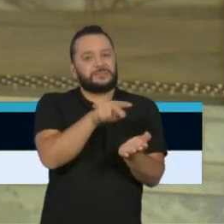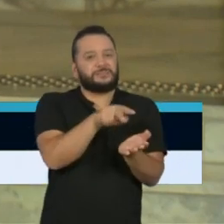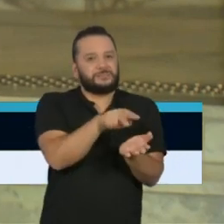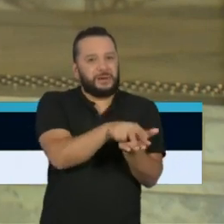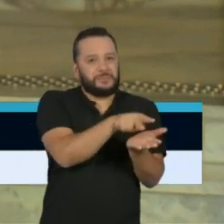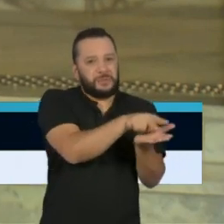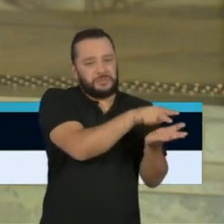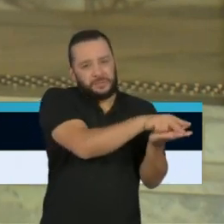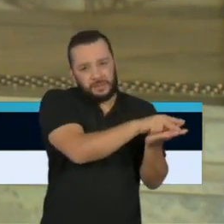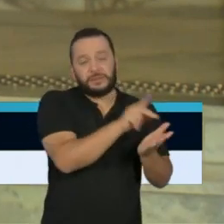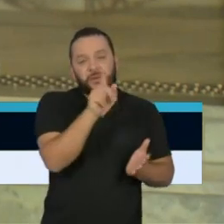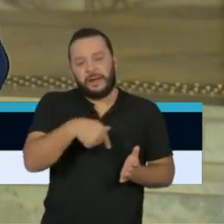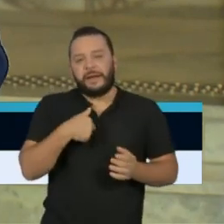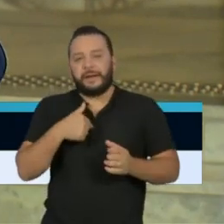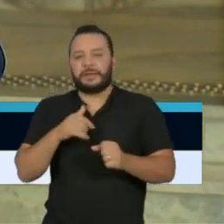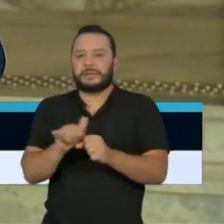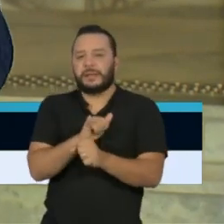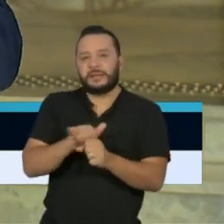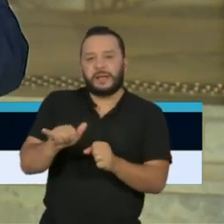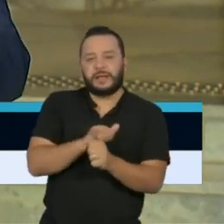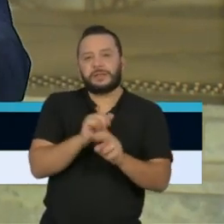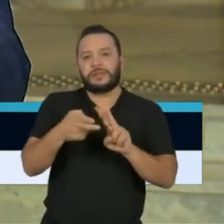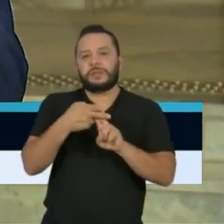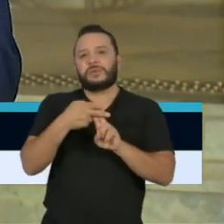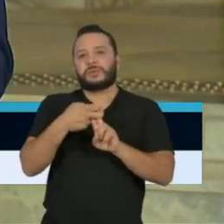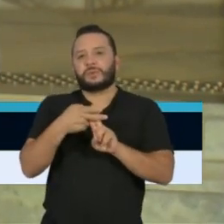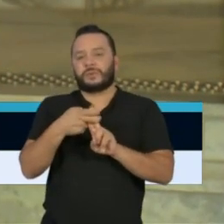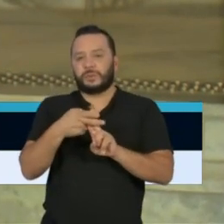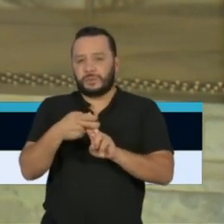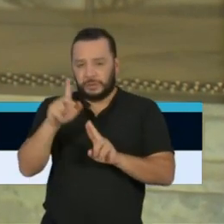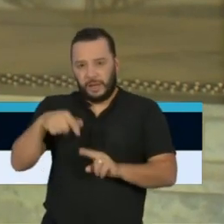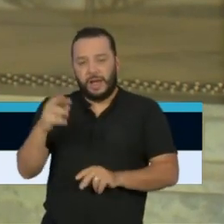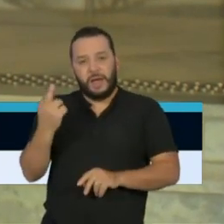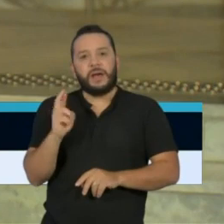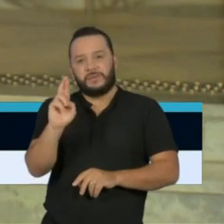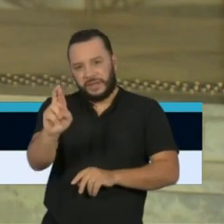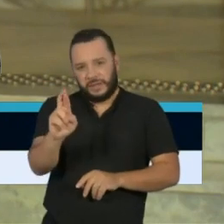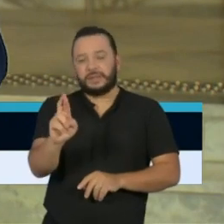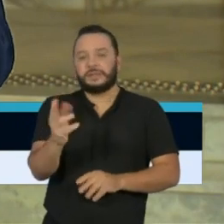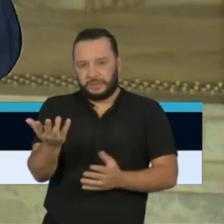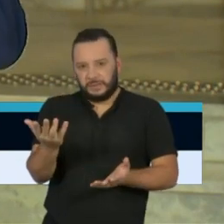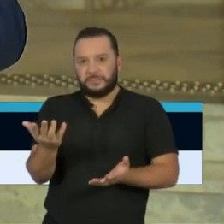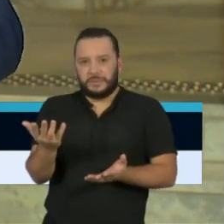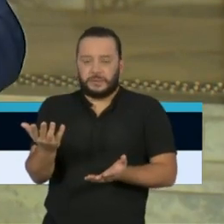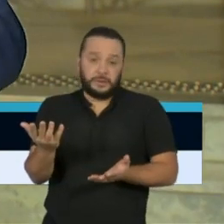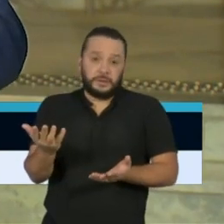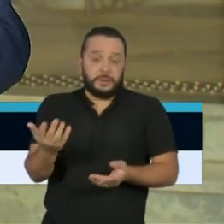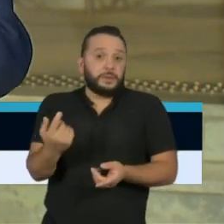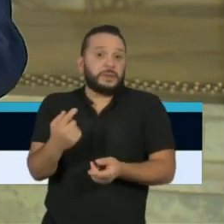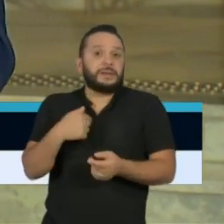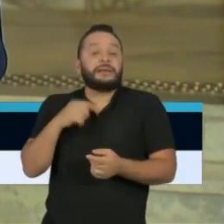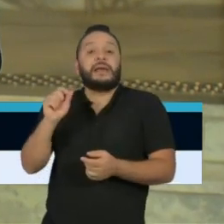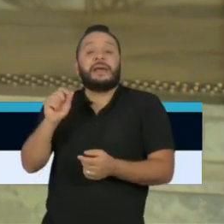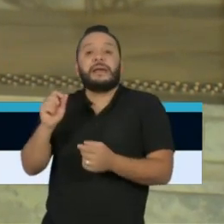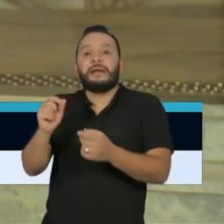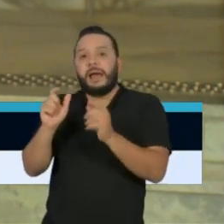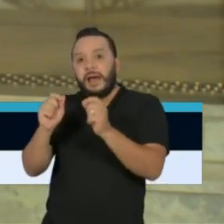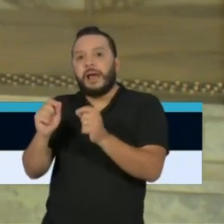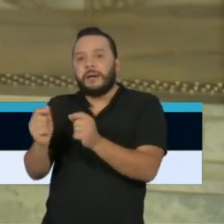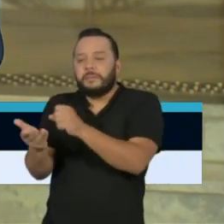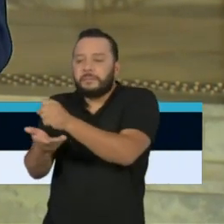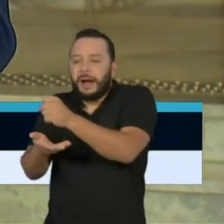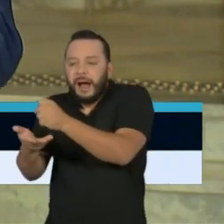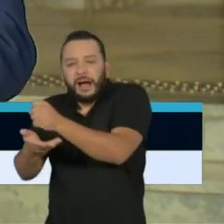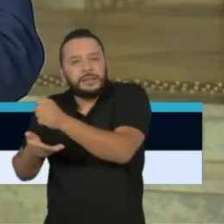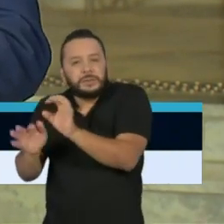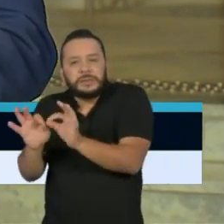grande truque do Sistema Único de Saúde, a referência e contra-referência. Quem é a atenção primária, quem é